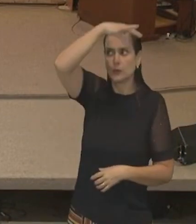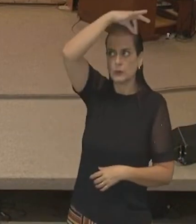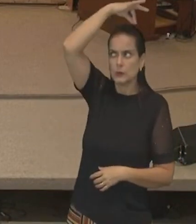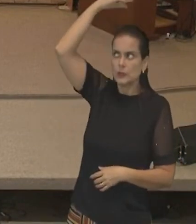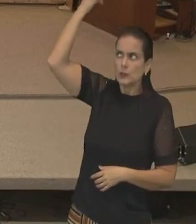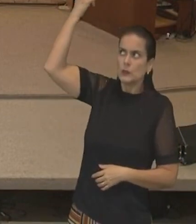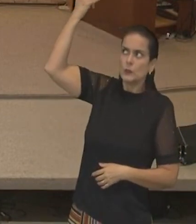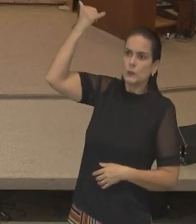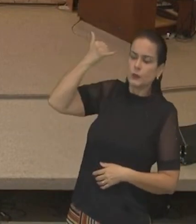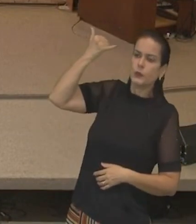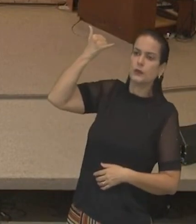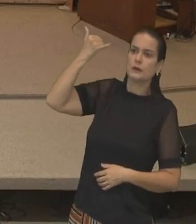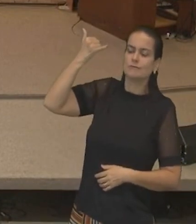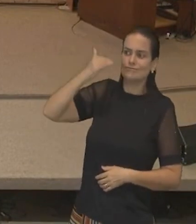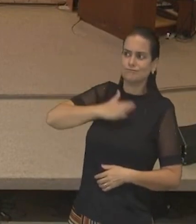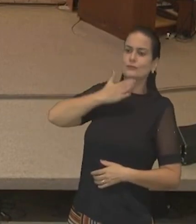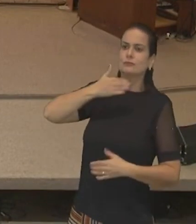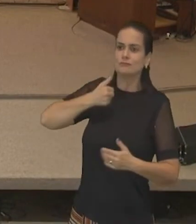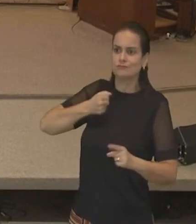gente. Aí eu,